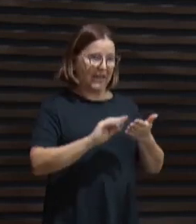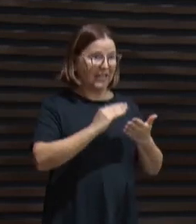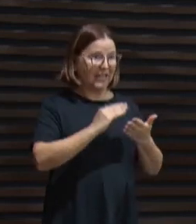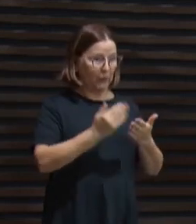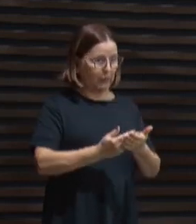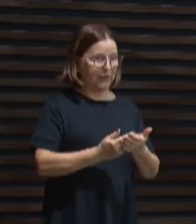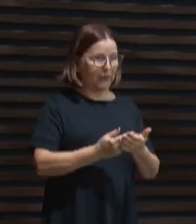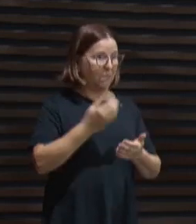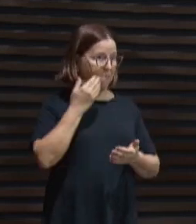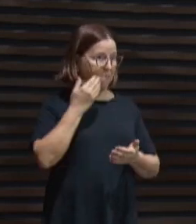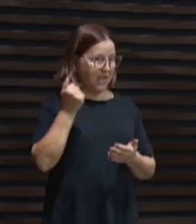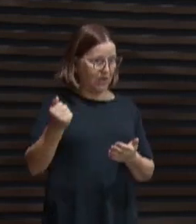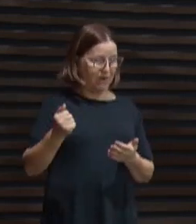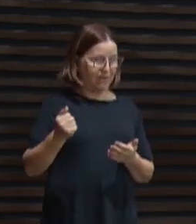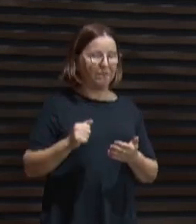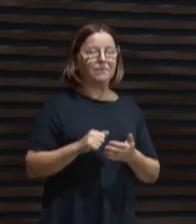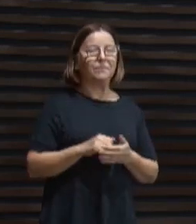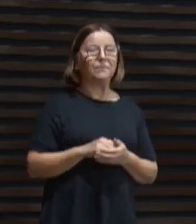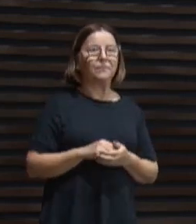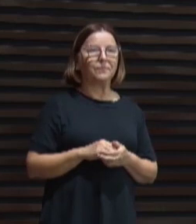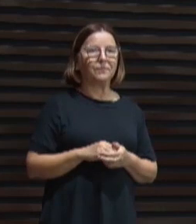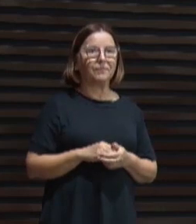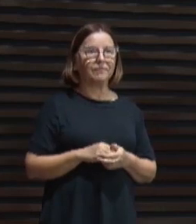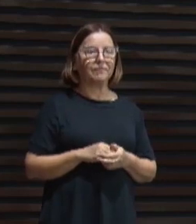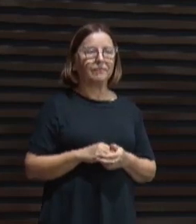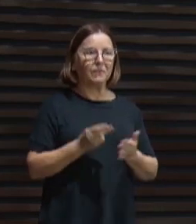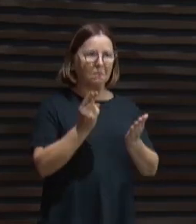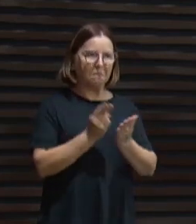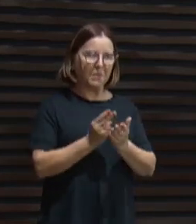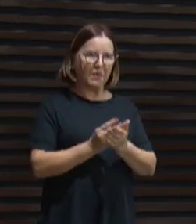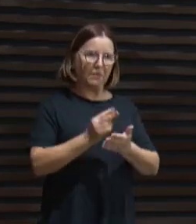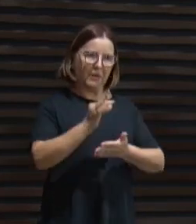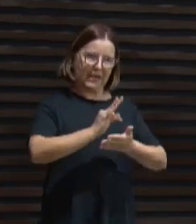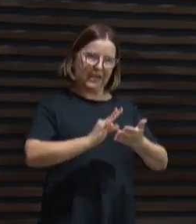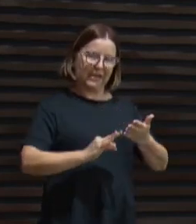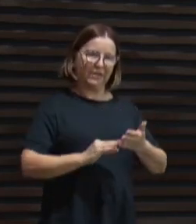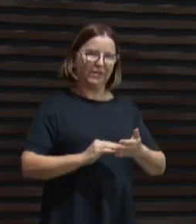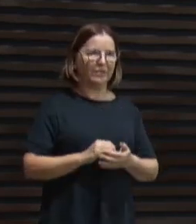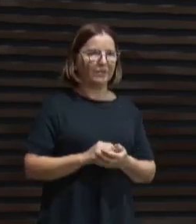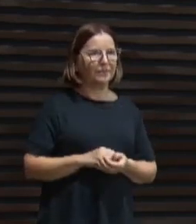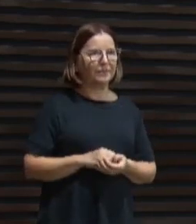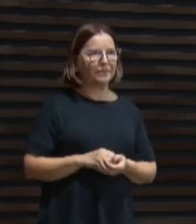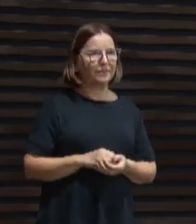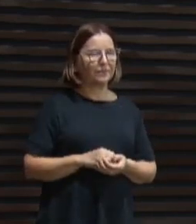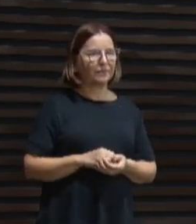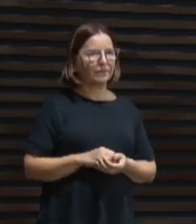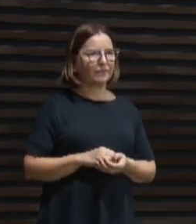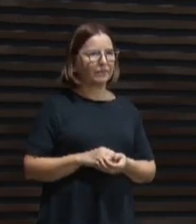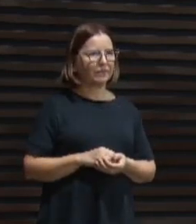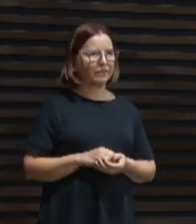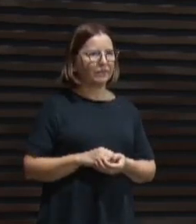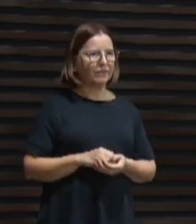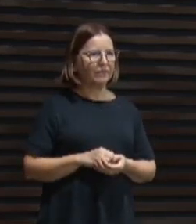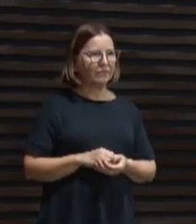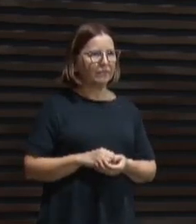que vai ler de 16 a 30, ela tem aquele pedaço, a mensagem, vamos ver se acha.